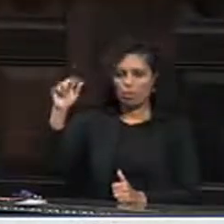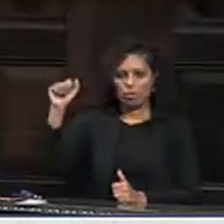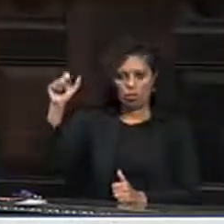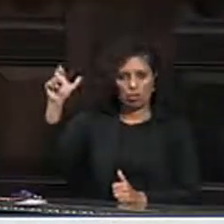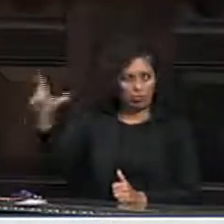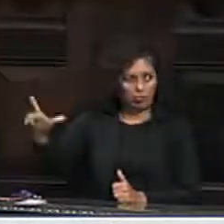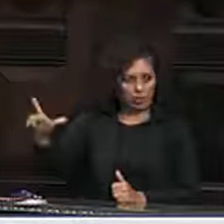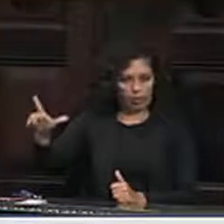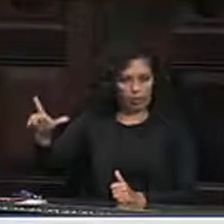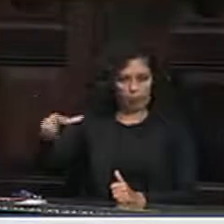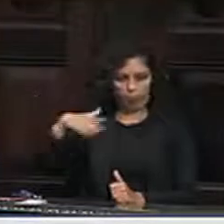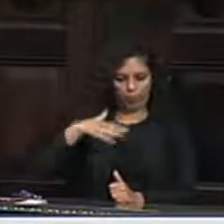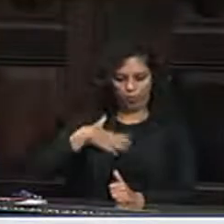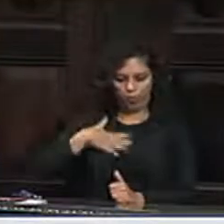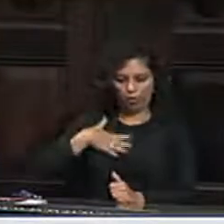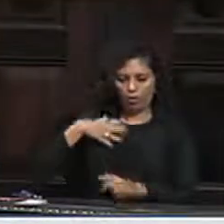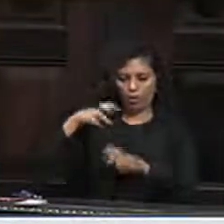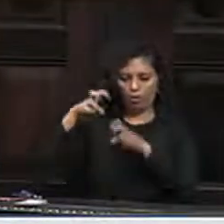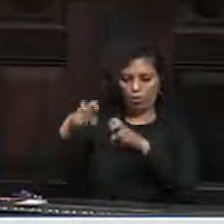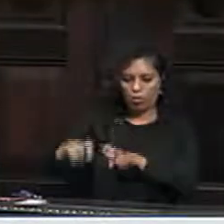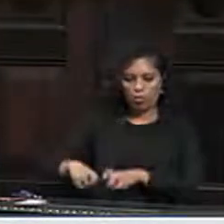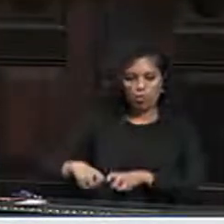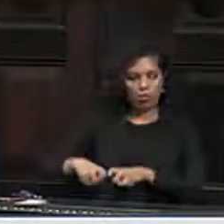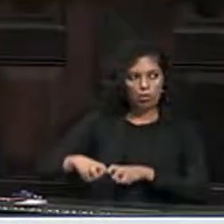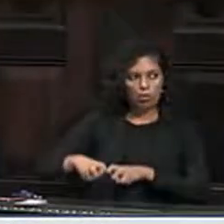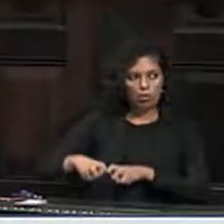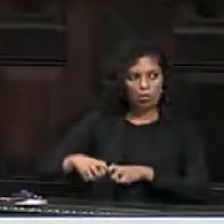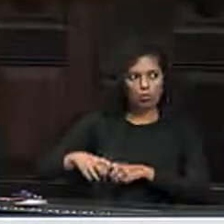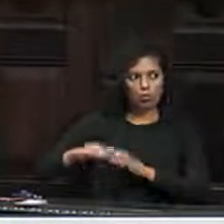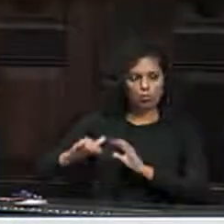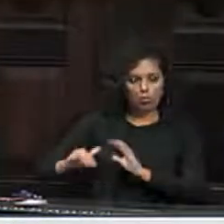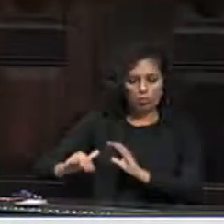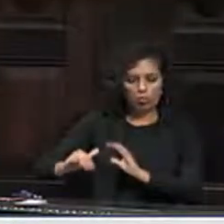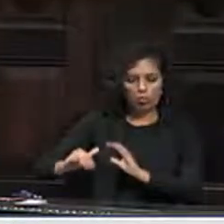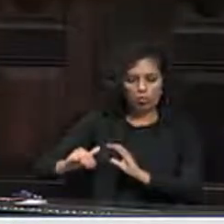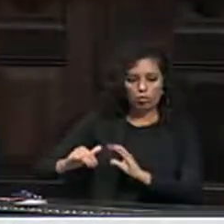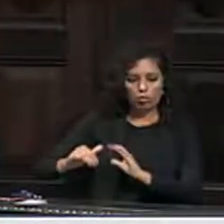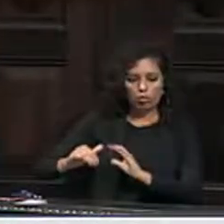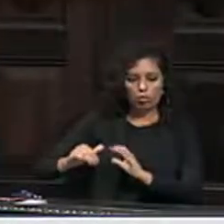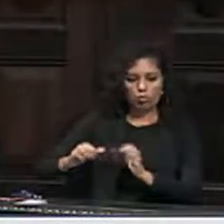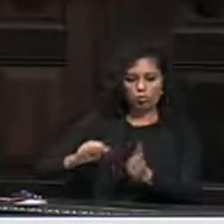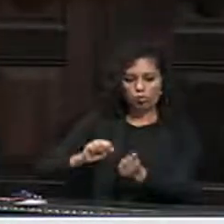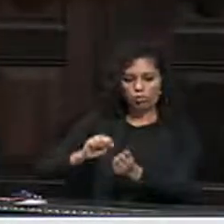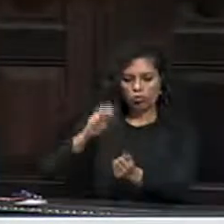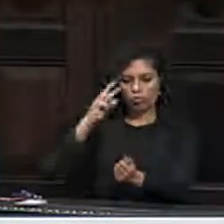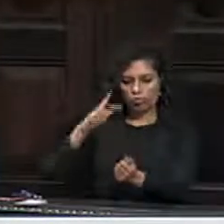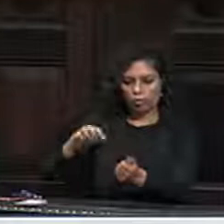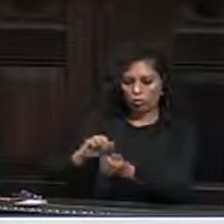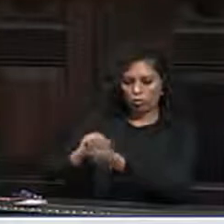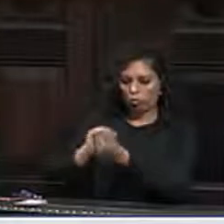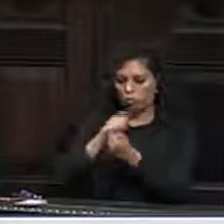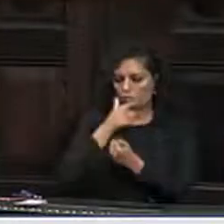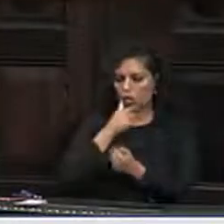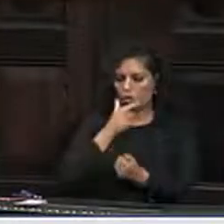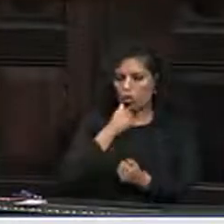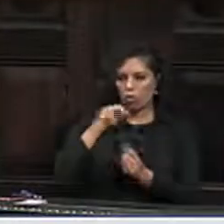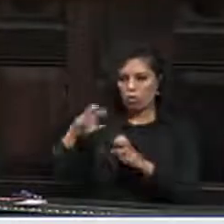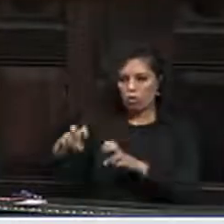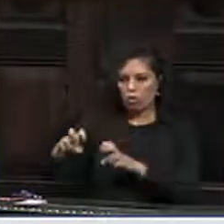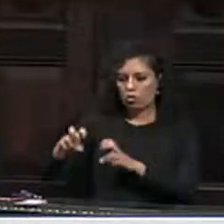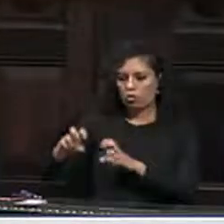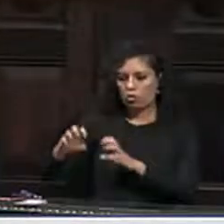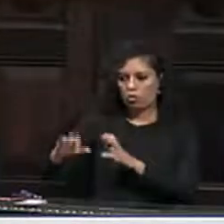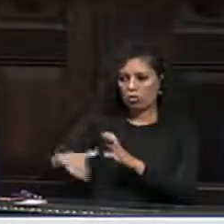quando era secretário, o senhor José Beltrame, e